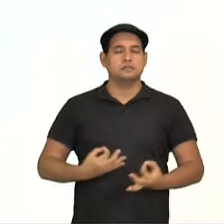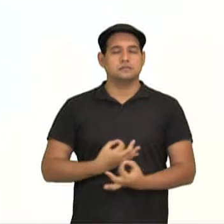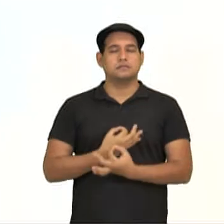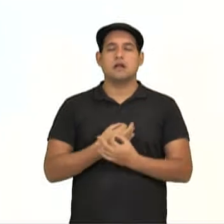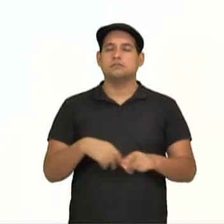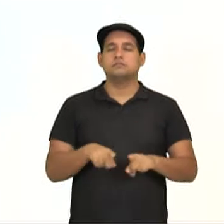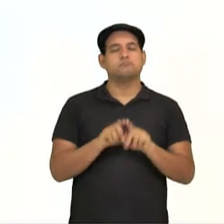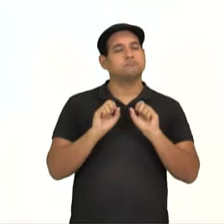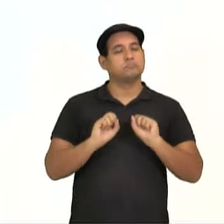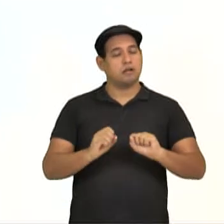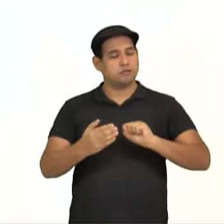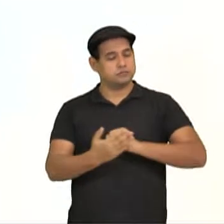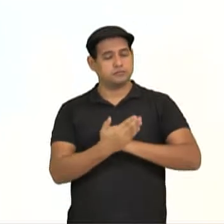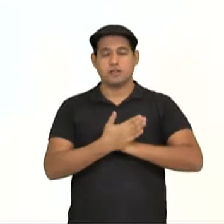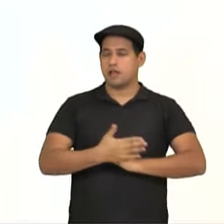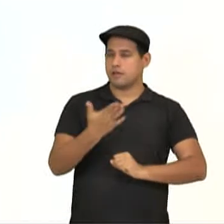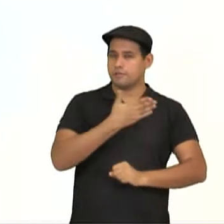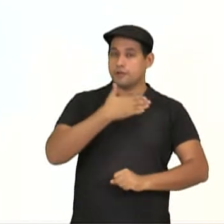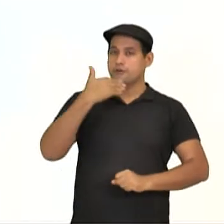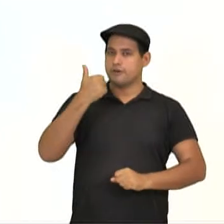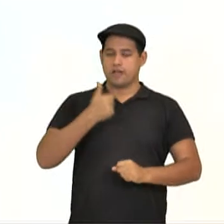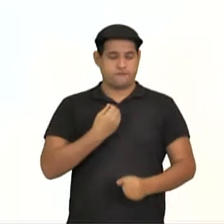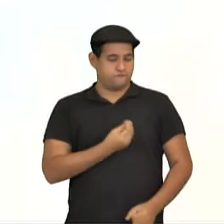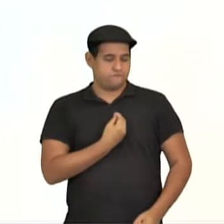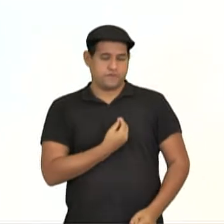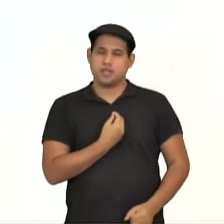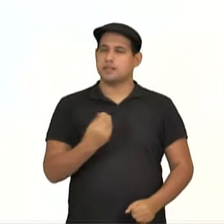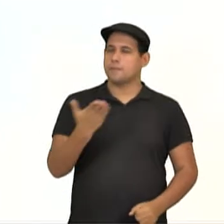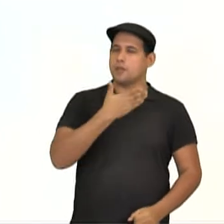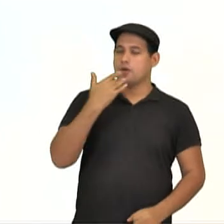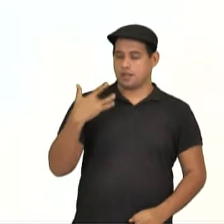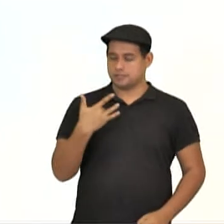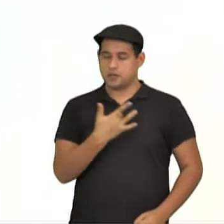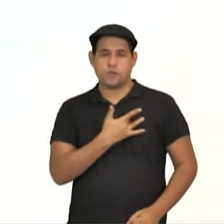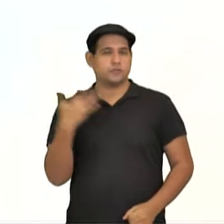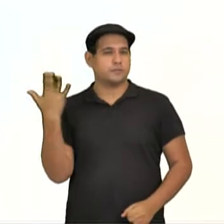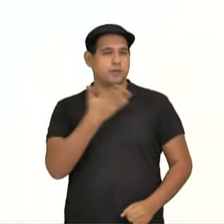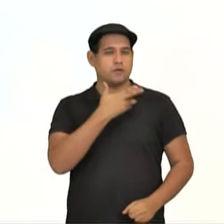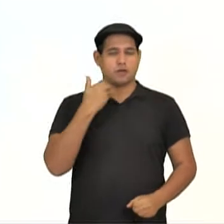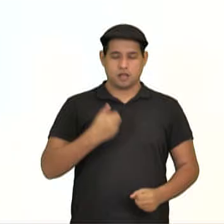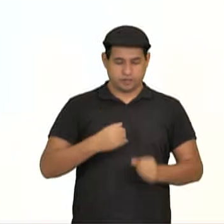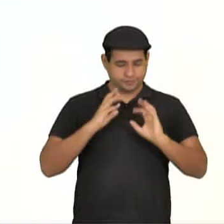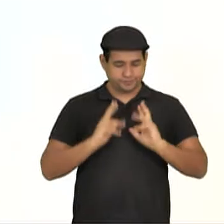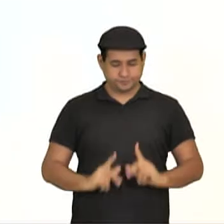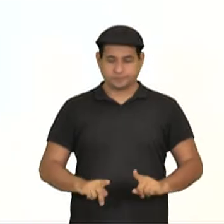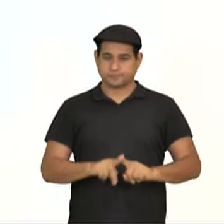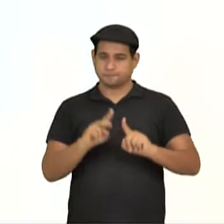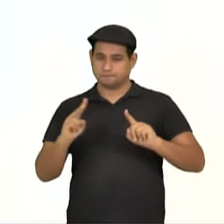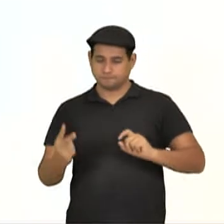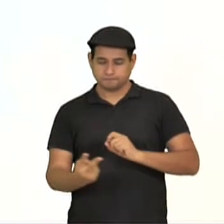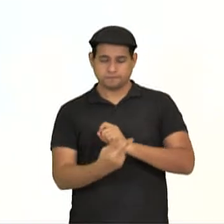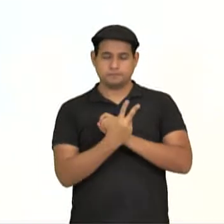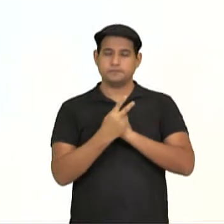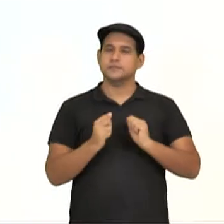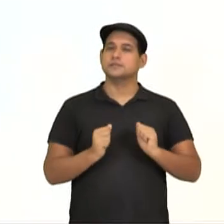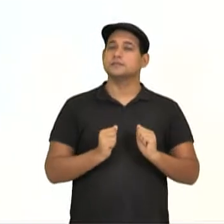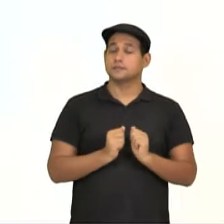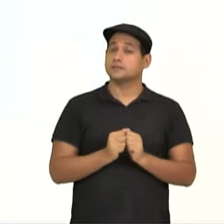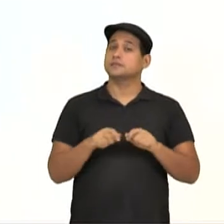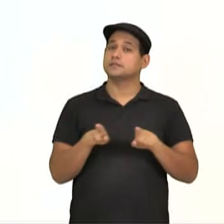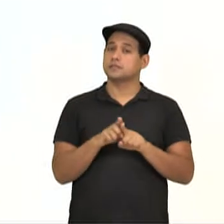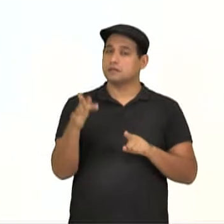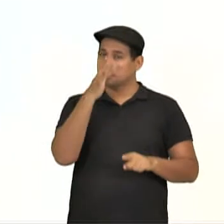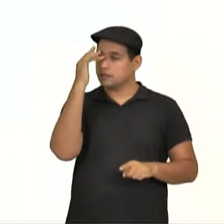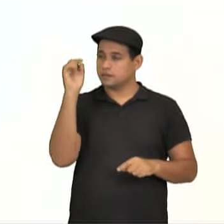pode contribuir para a melhoria das condições de vida, saúde, bem-estar e cuidado consigo mesmo e com